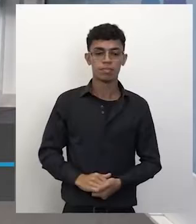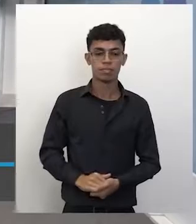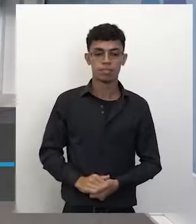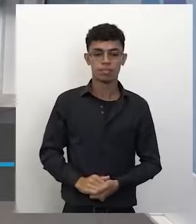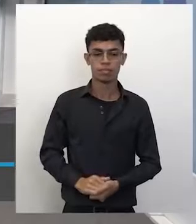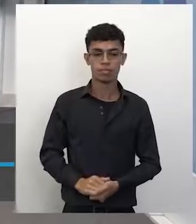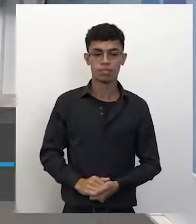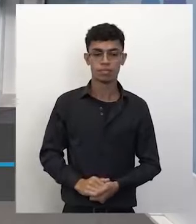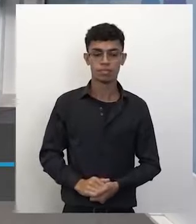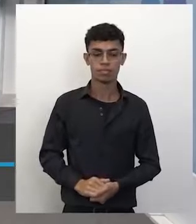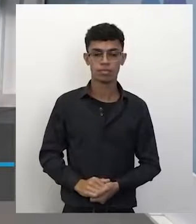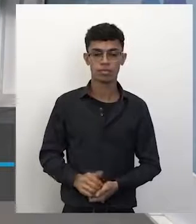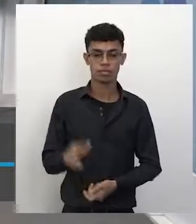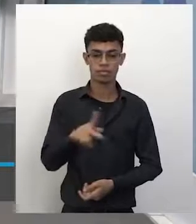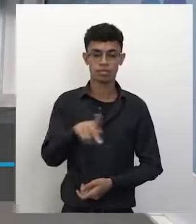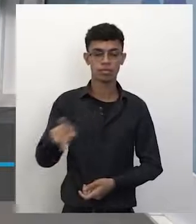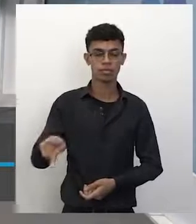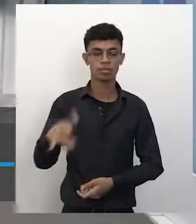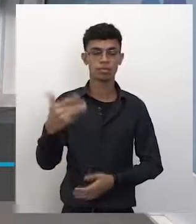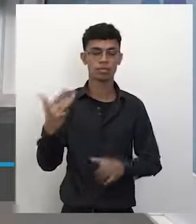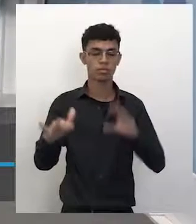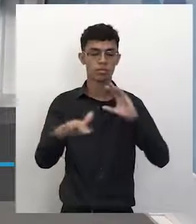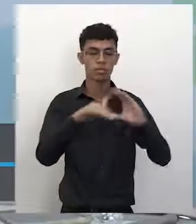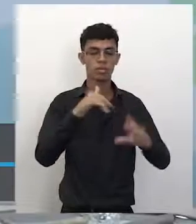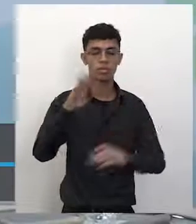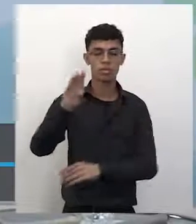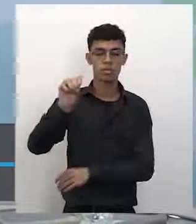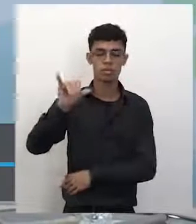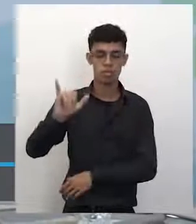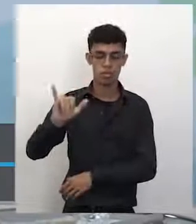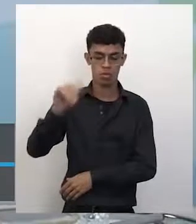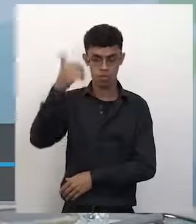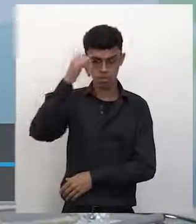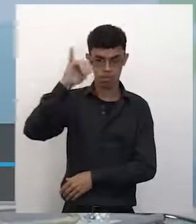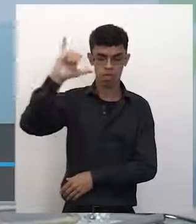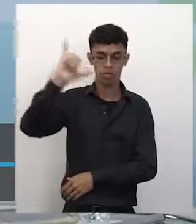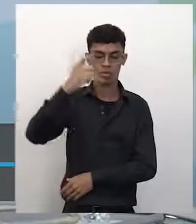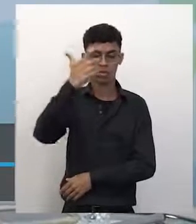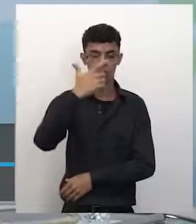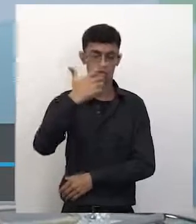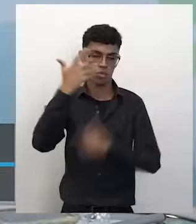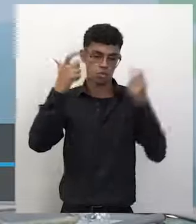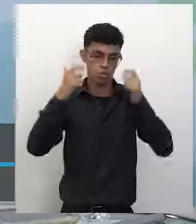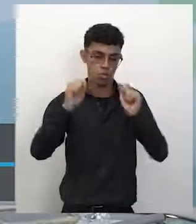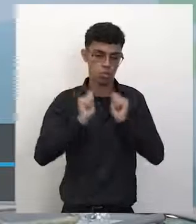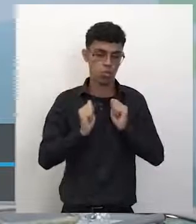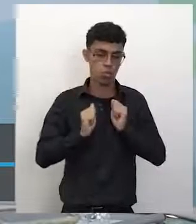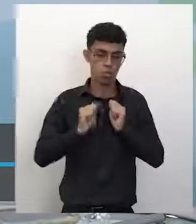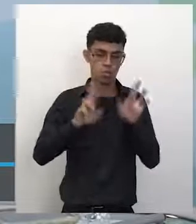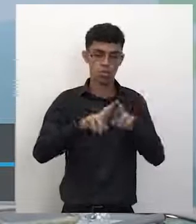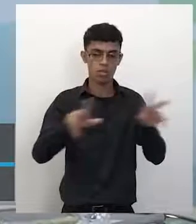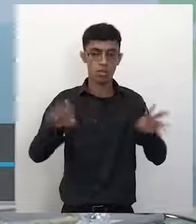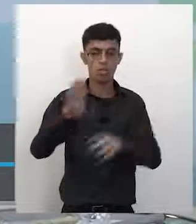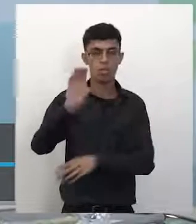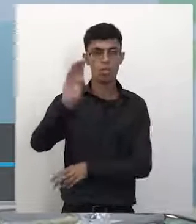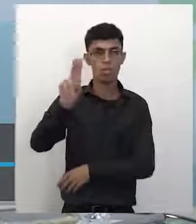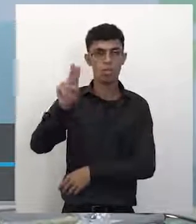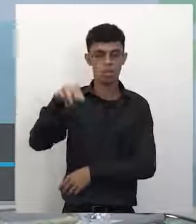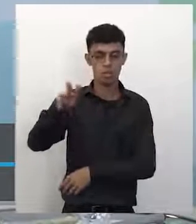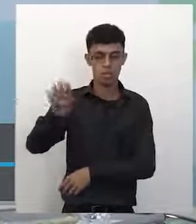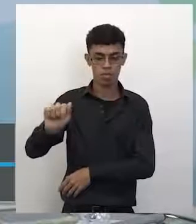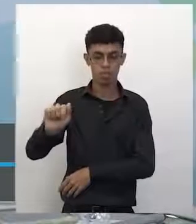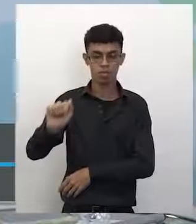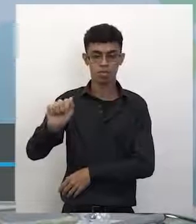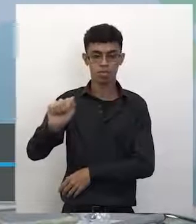Fábio. Ele disse que, né, que o boi bumbá tem uma estrutura diferente e Parintins fica no Amazonas. O Bumba Meu Boi não concorre e o boi